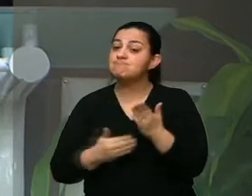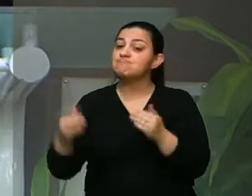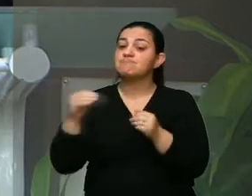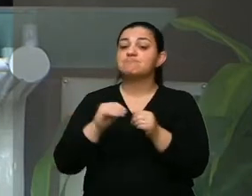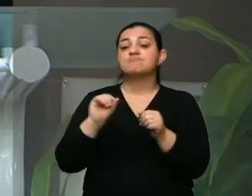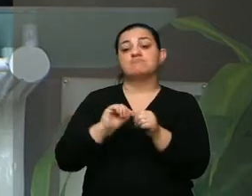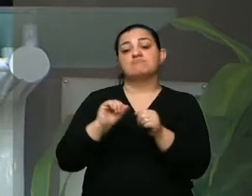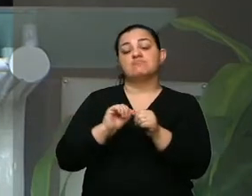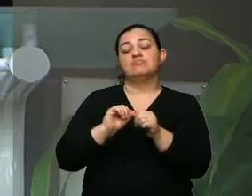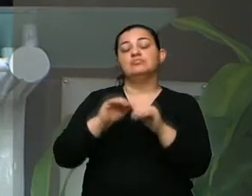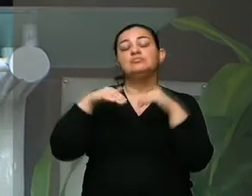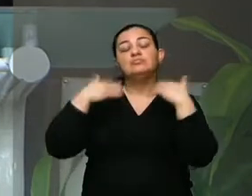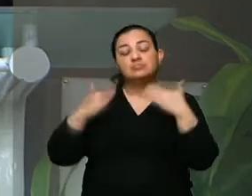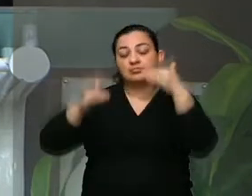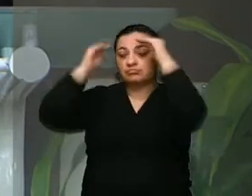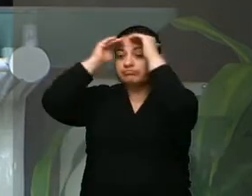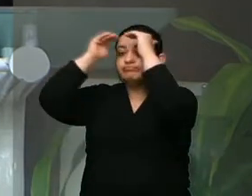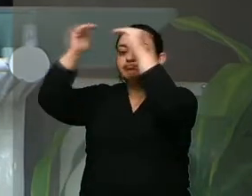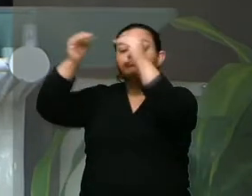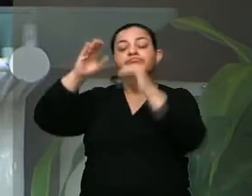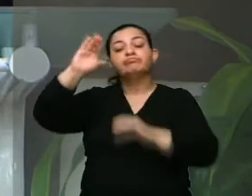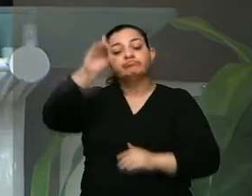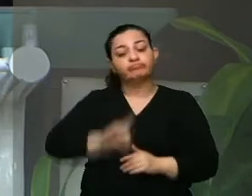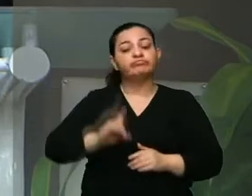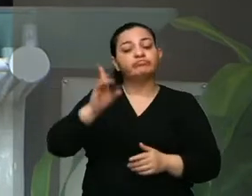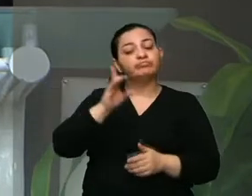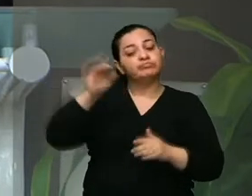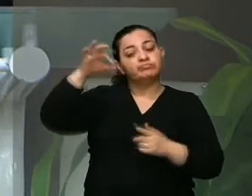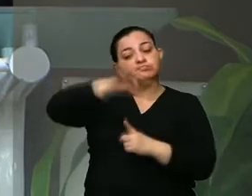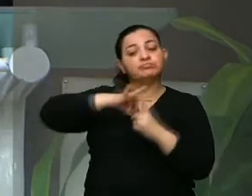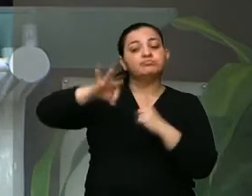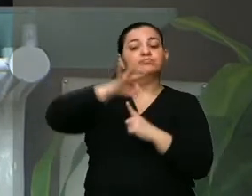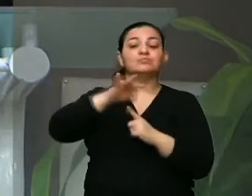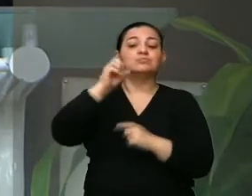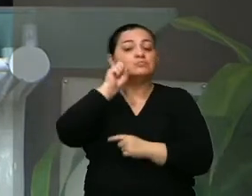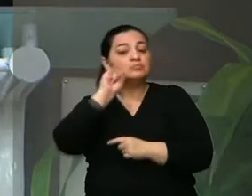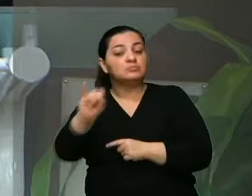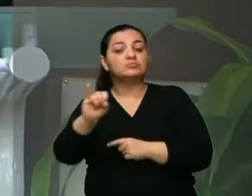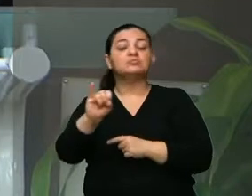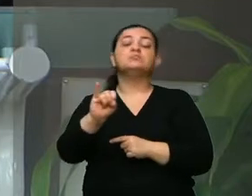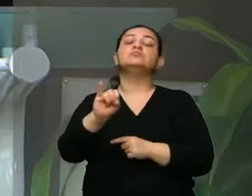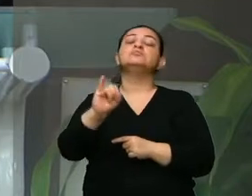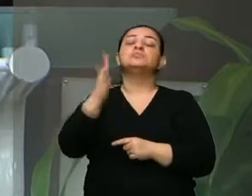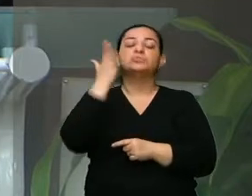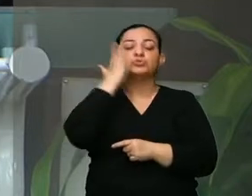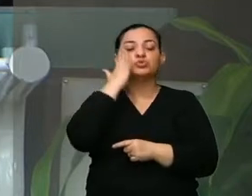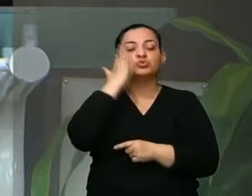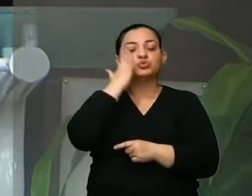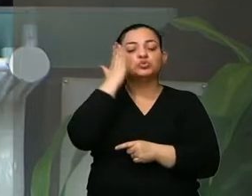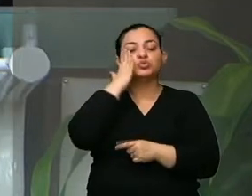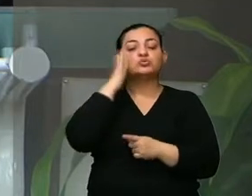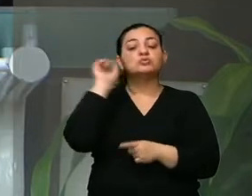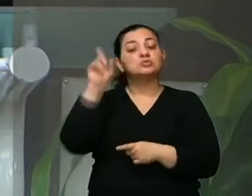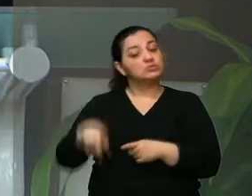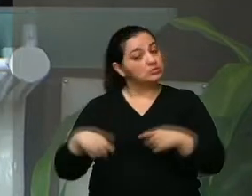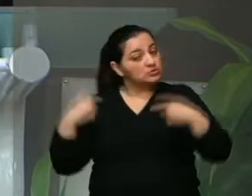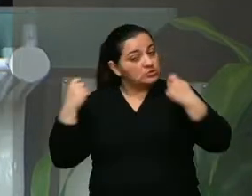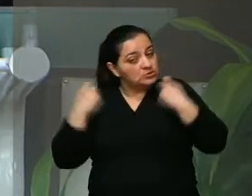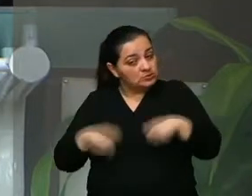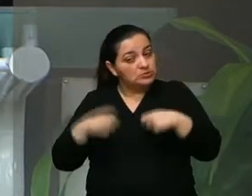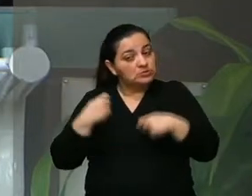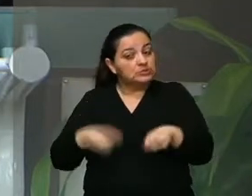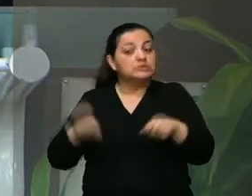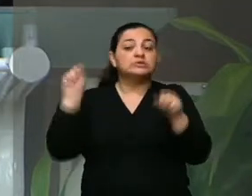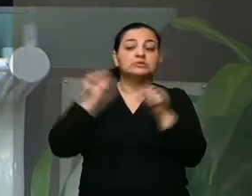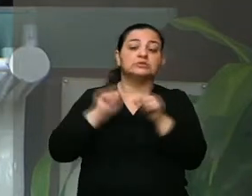a obediência à palavra de dar direito ao espírito santo se você sabe que é pra fazer e está lutando